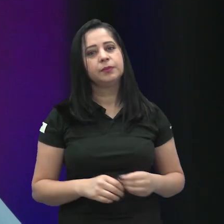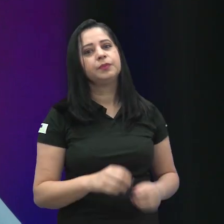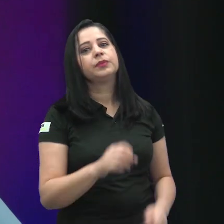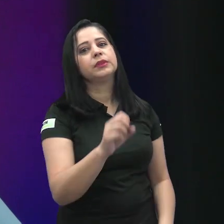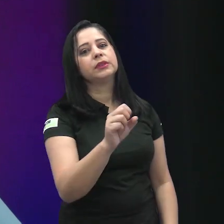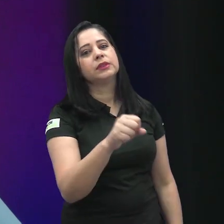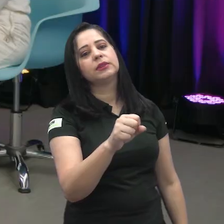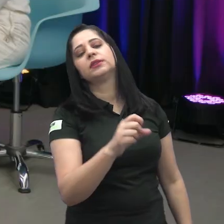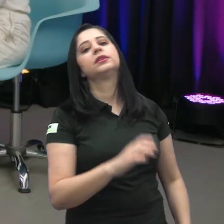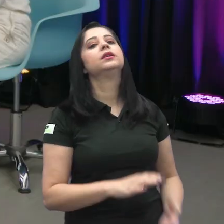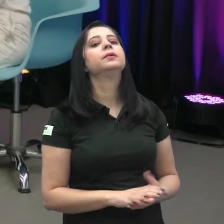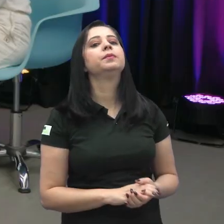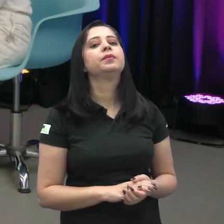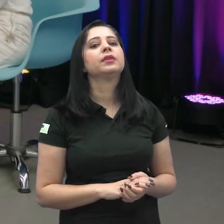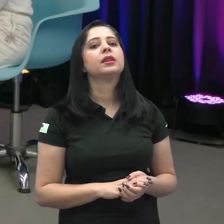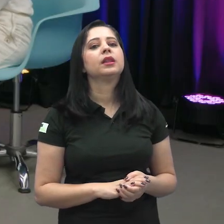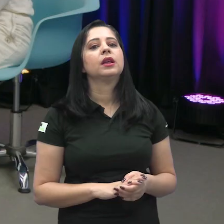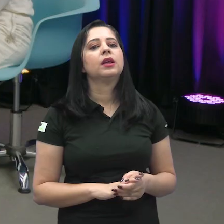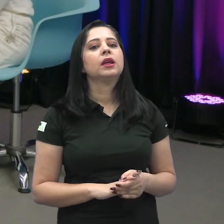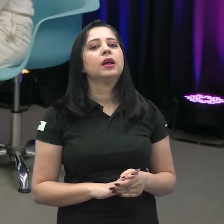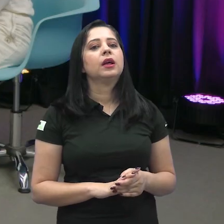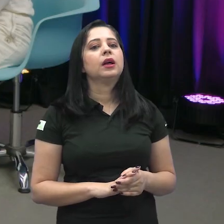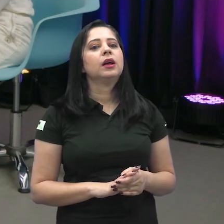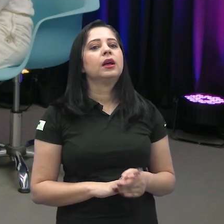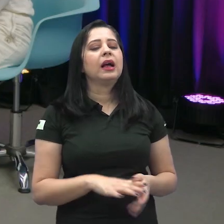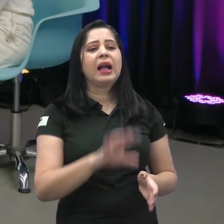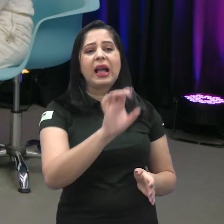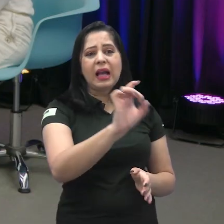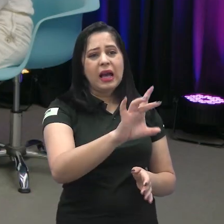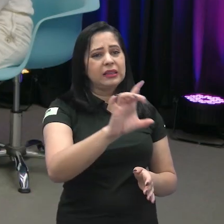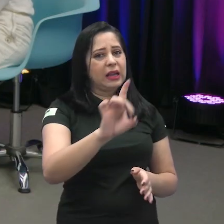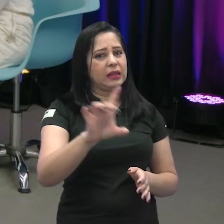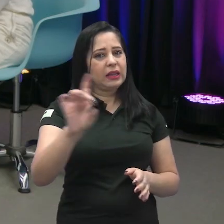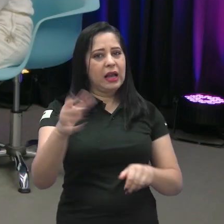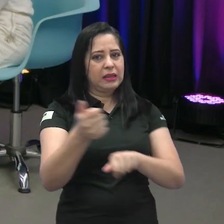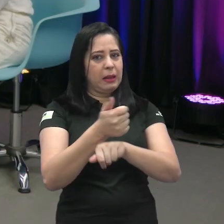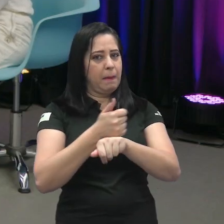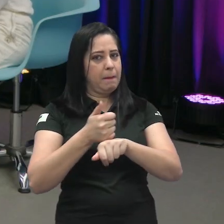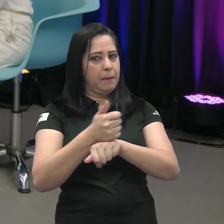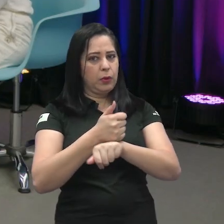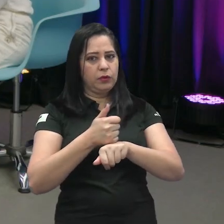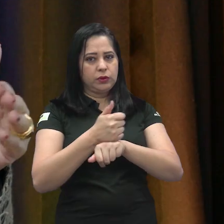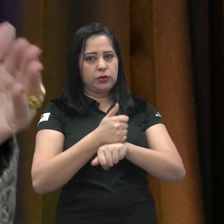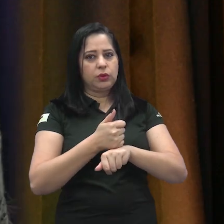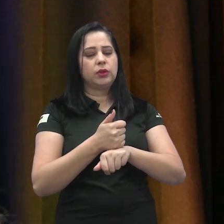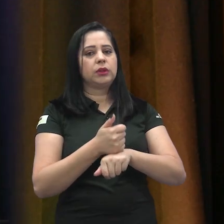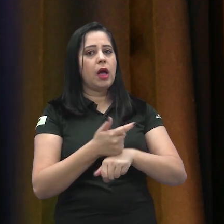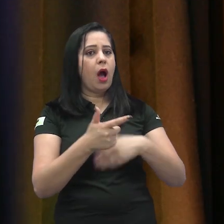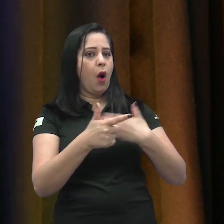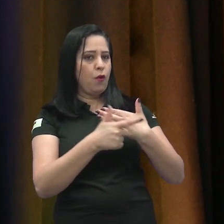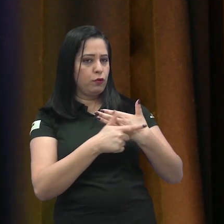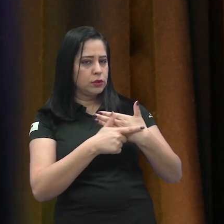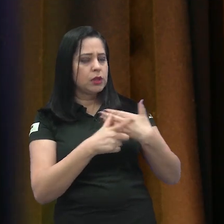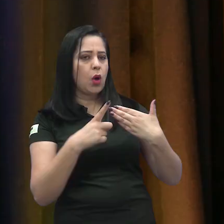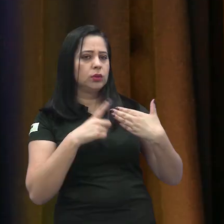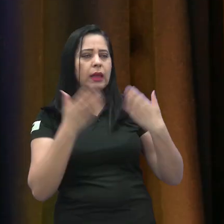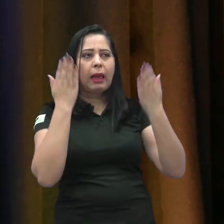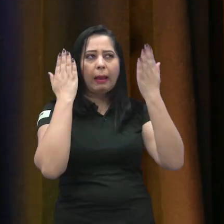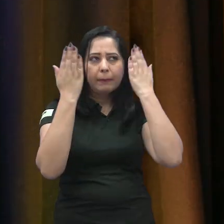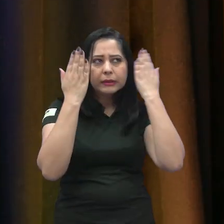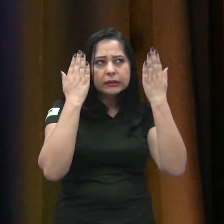a Alcenir faz um trabalho. E muitas vezes, Pri, assim, eu acho que cada profissional está na sua função,